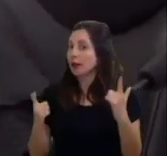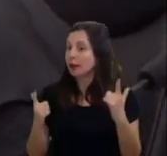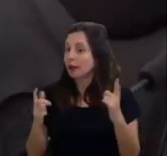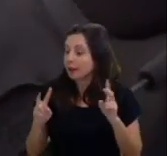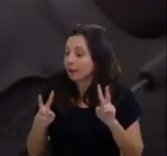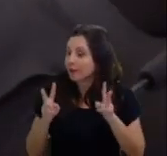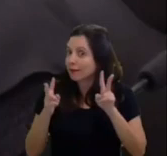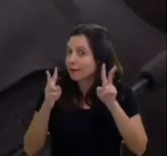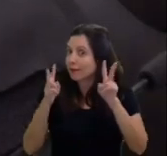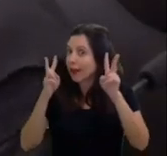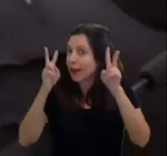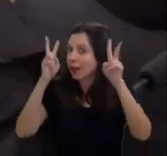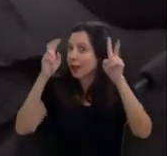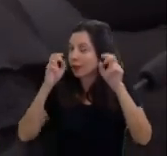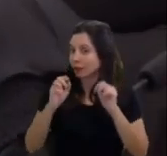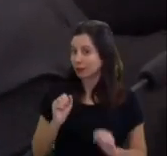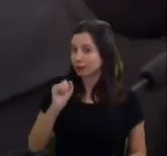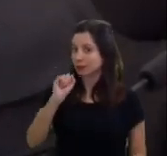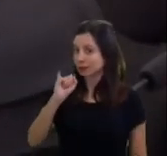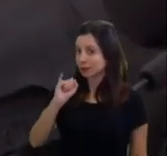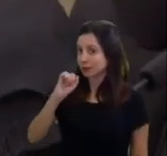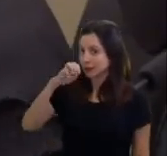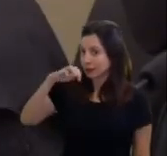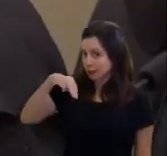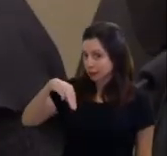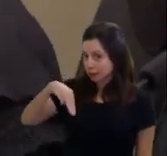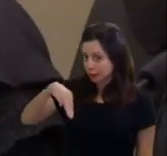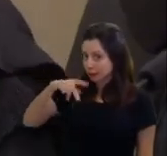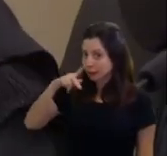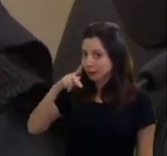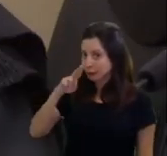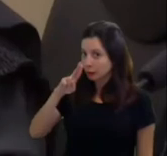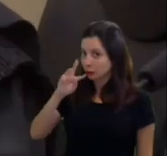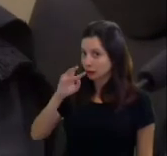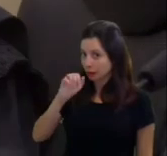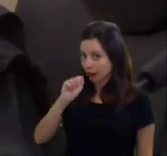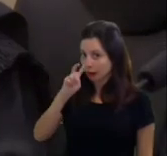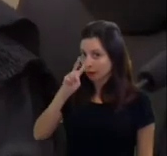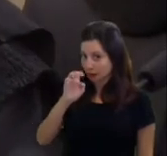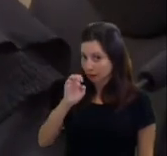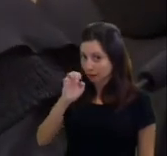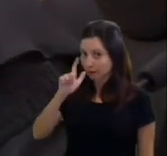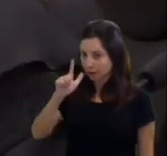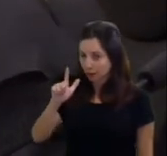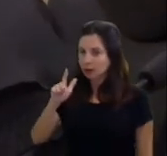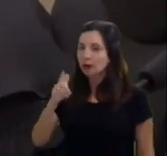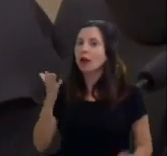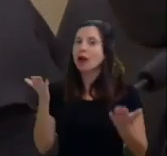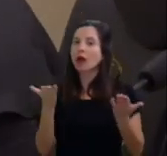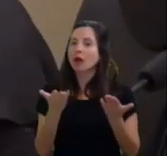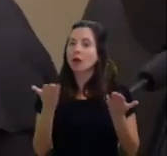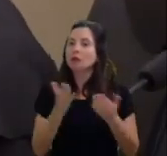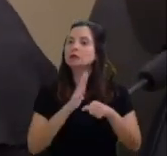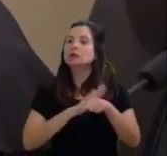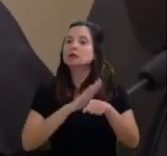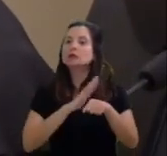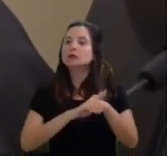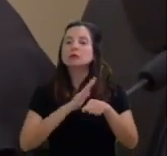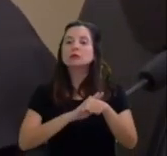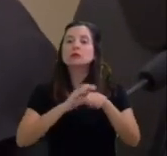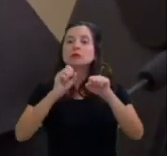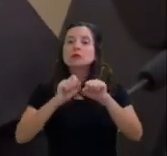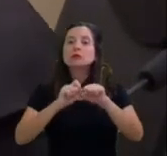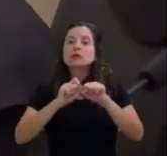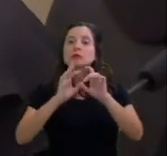imputados, sobretudo quanto aos critérios. Daí a importância de eu destacar, nesse momento, a relevância